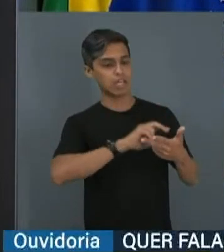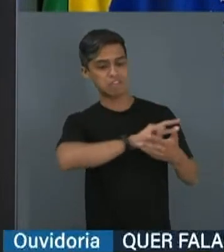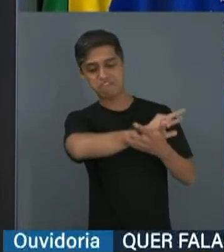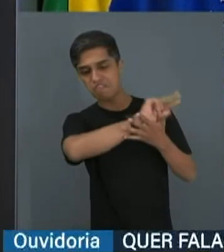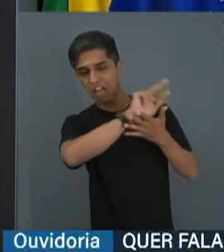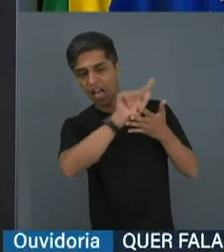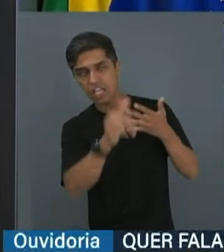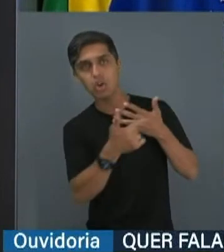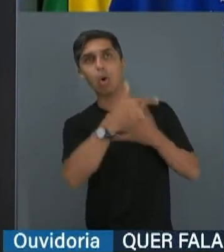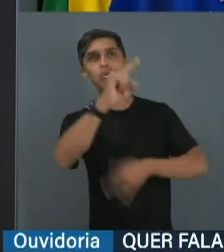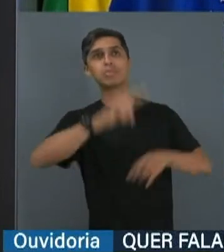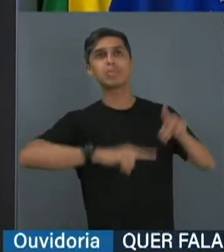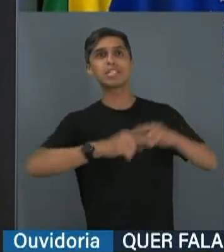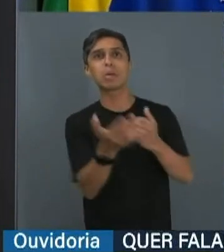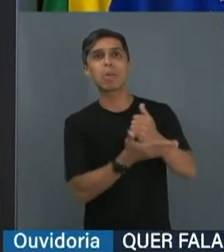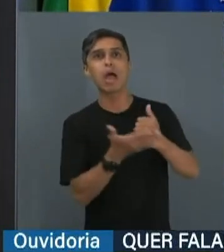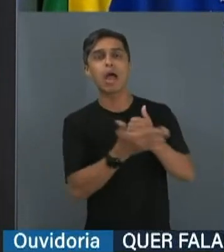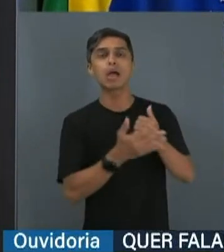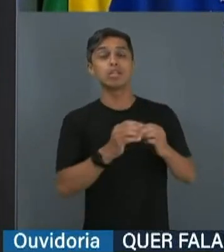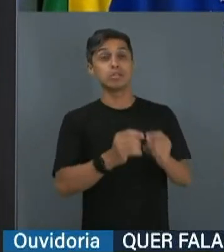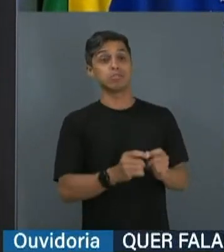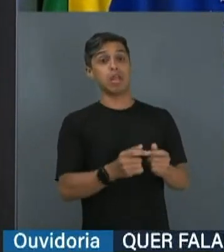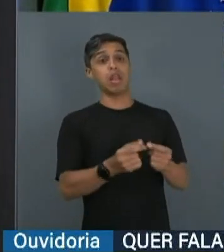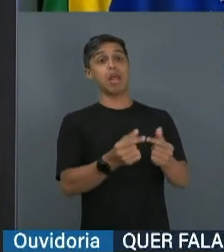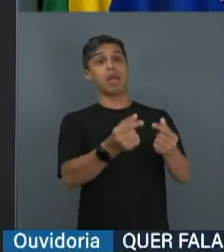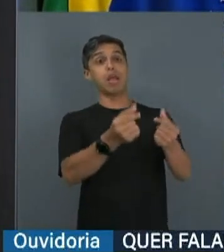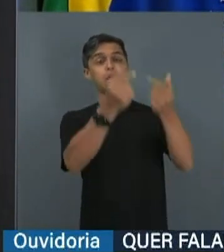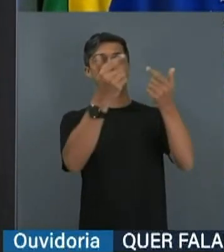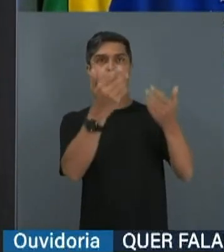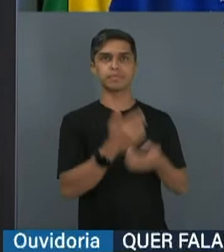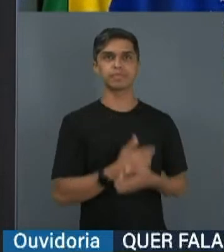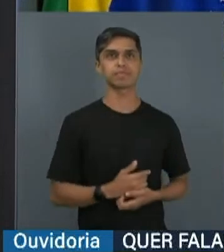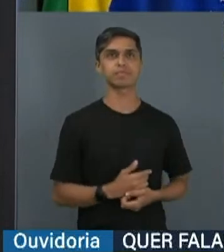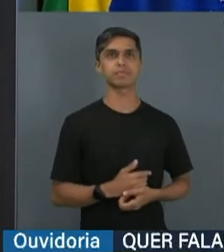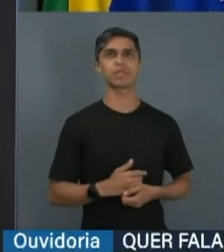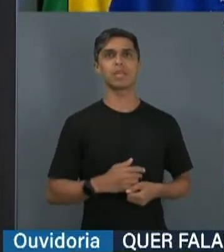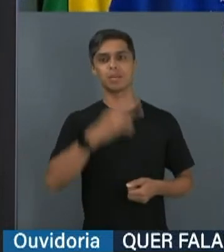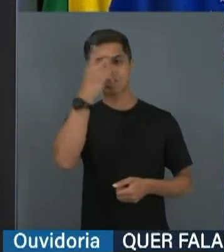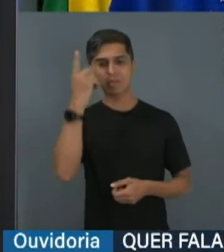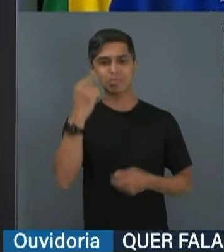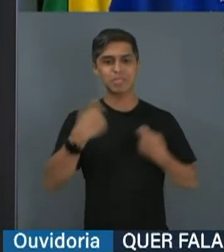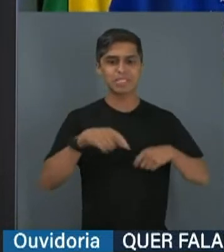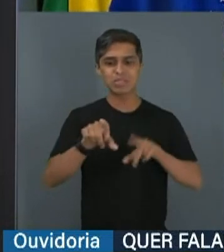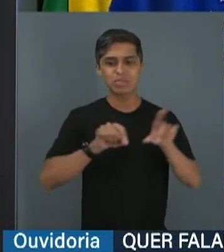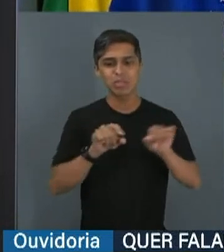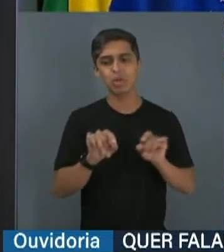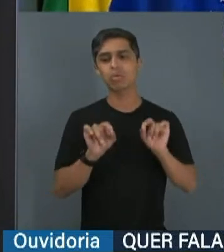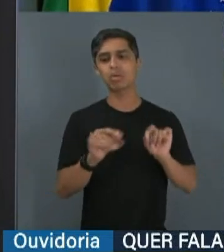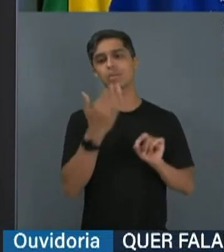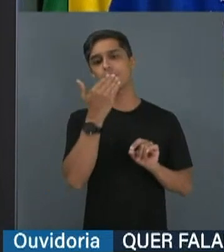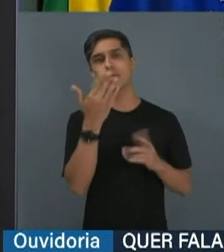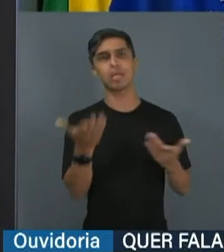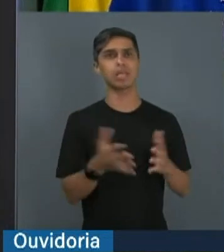outros insumos aumentando para os brasileiros. Pessoa tendo que escolher refeição.